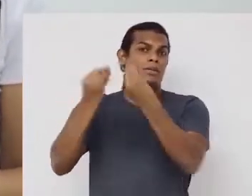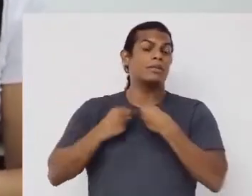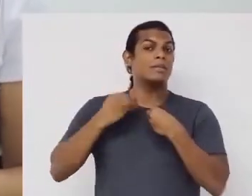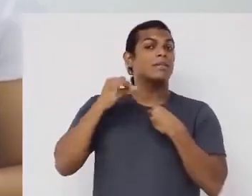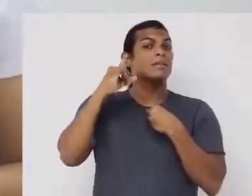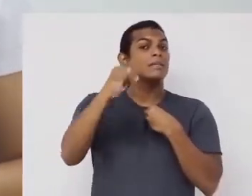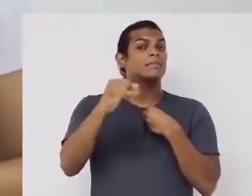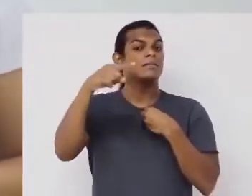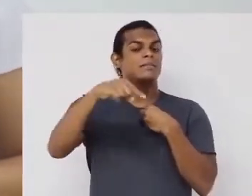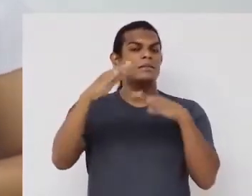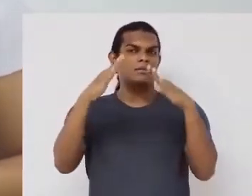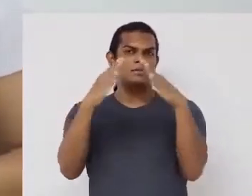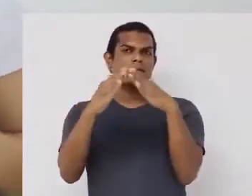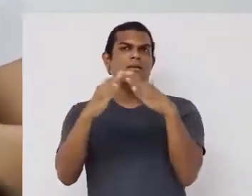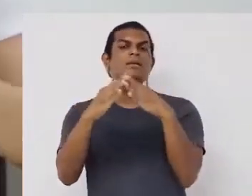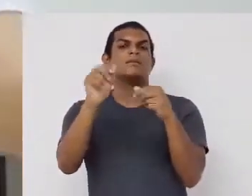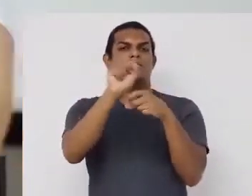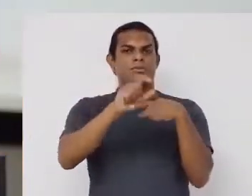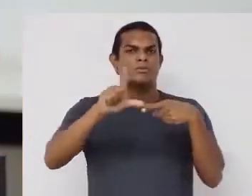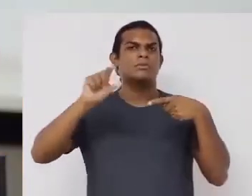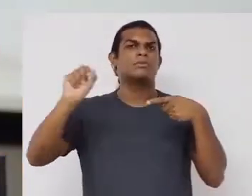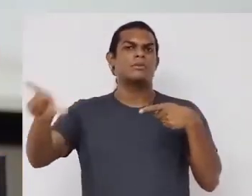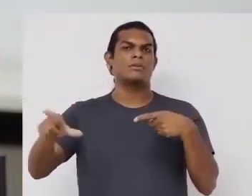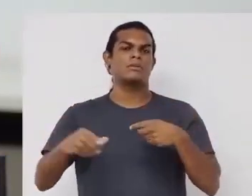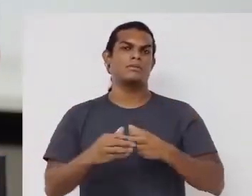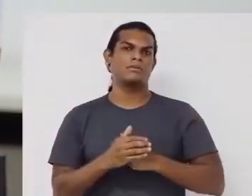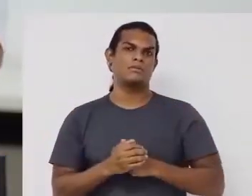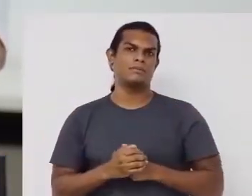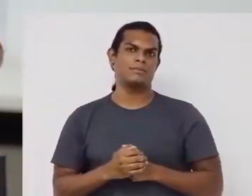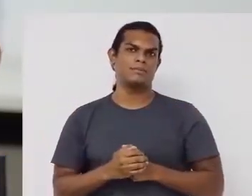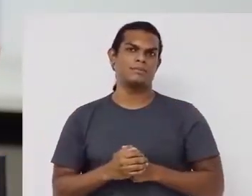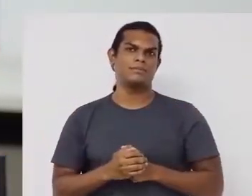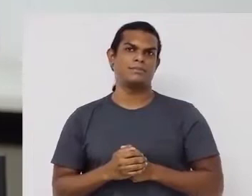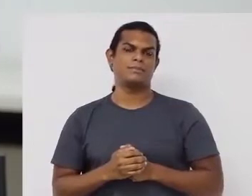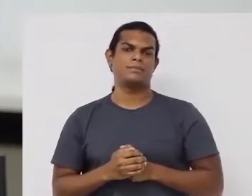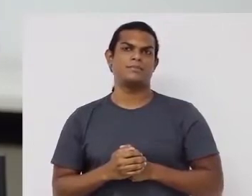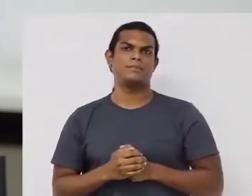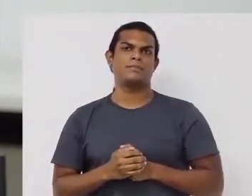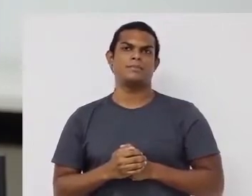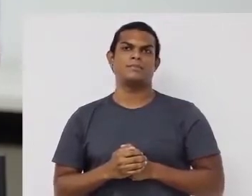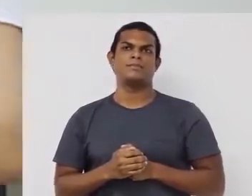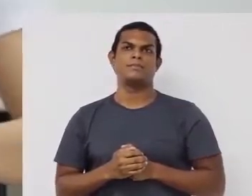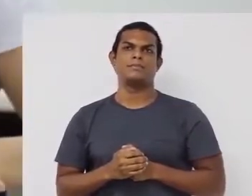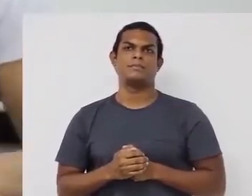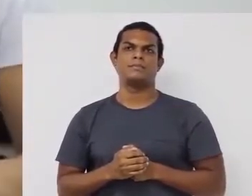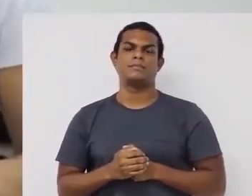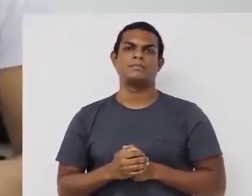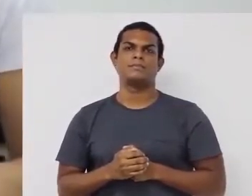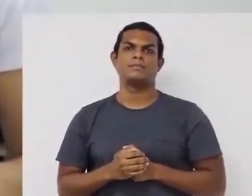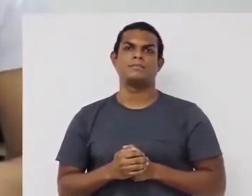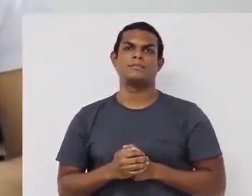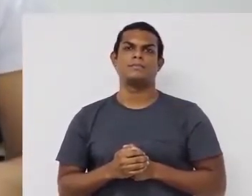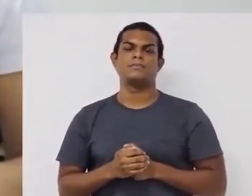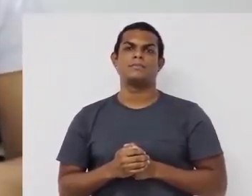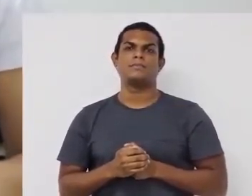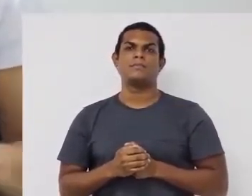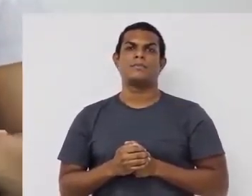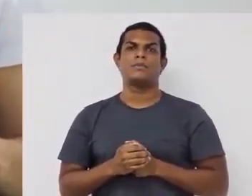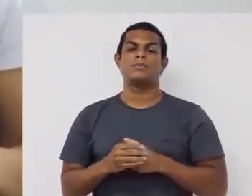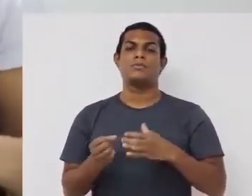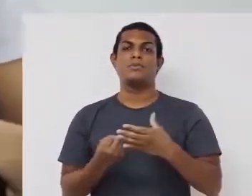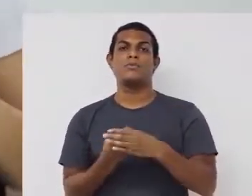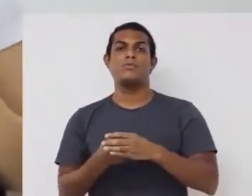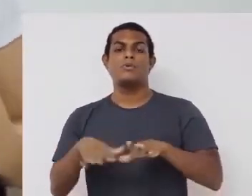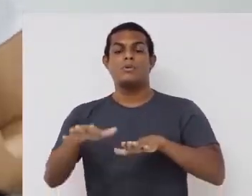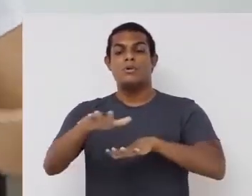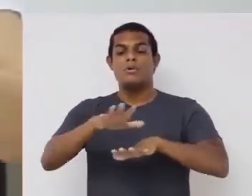aquele aluguel se eu alugasse aquele espaço para uma outra pessoa. Quando eu abro aquele espaço,